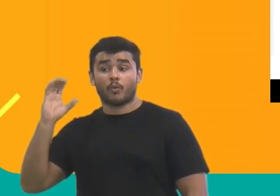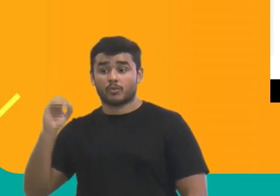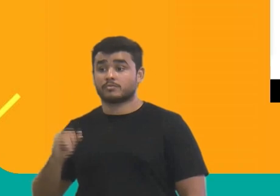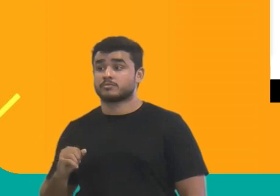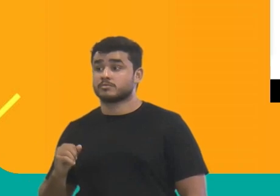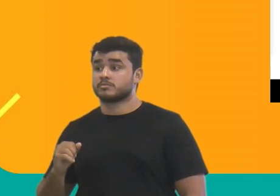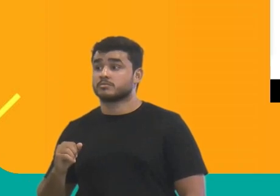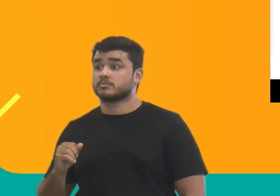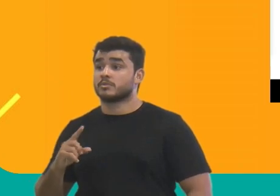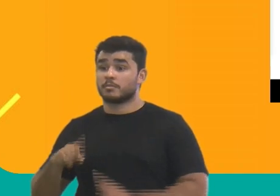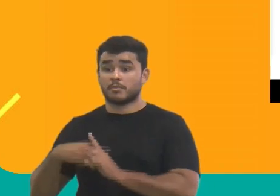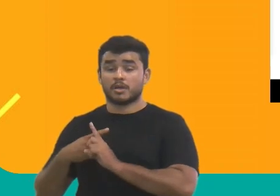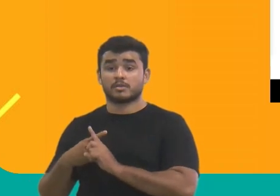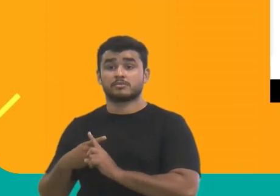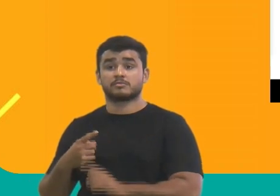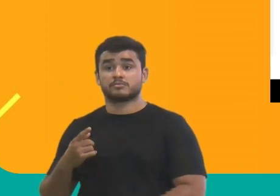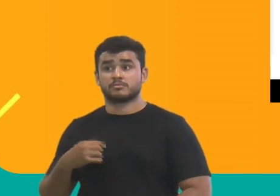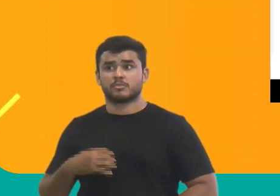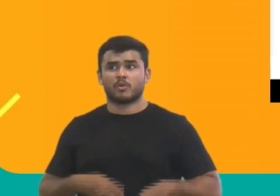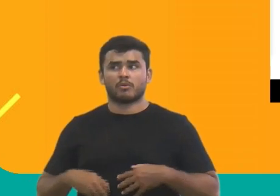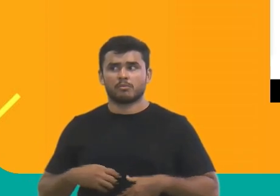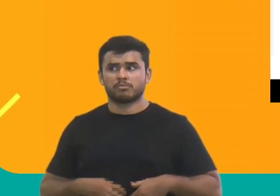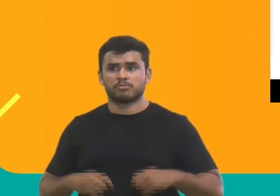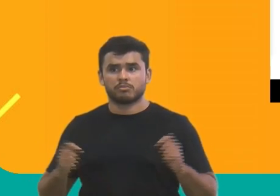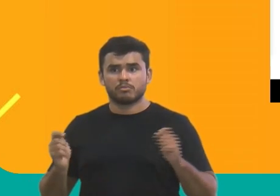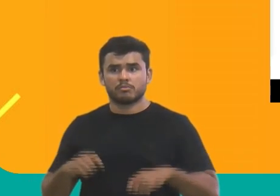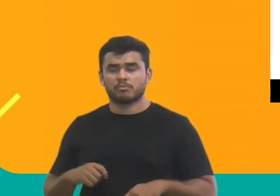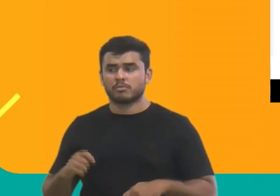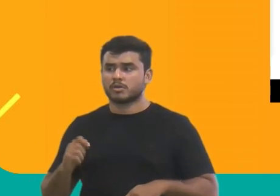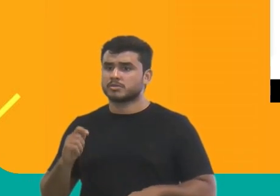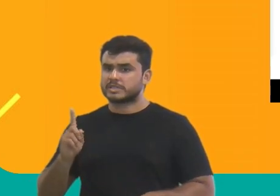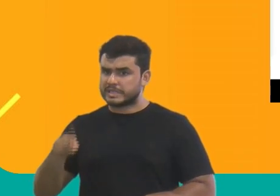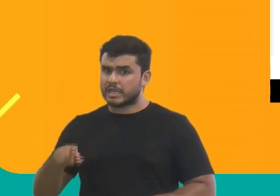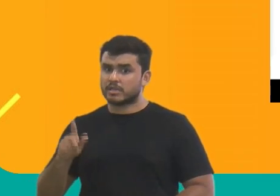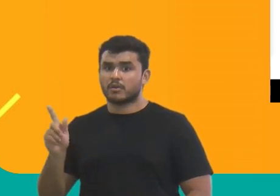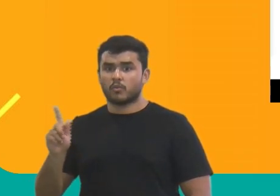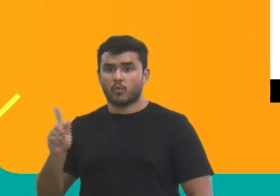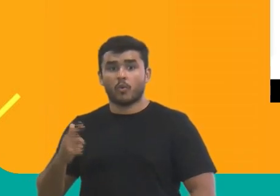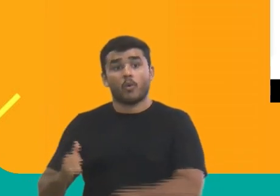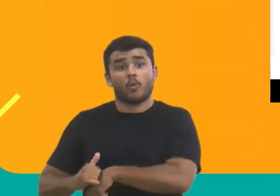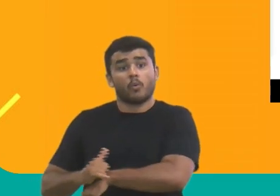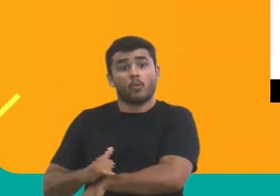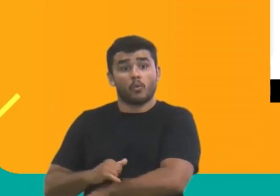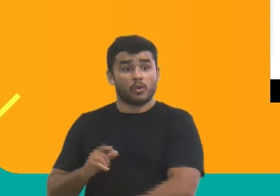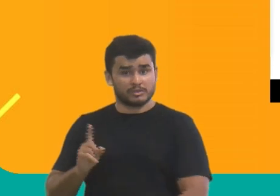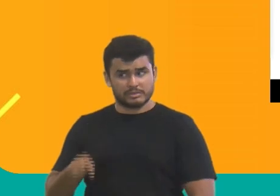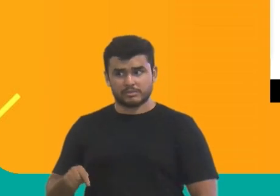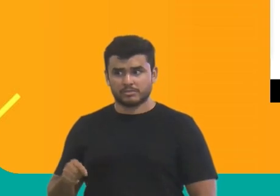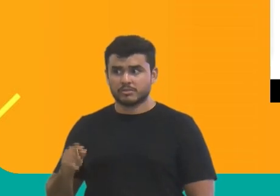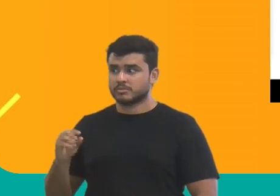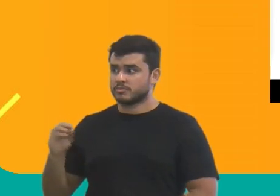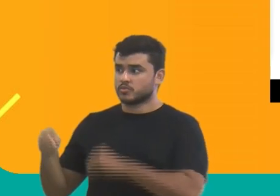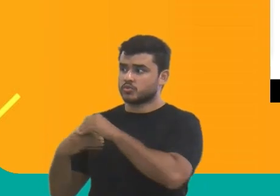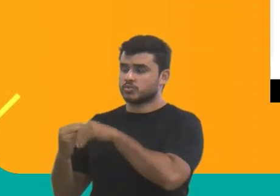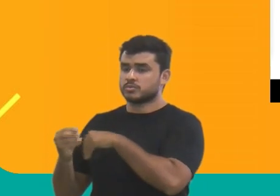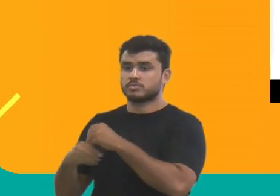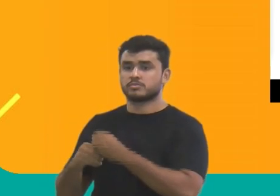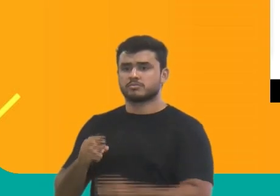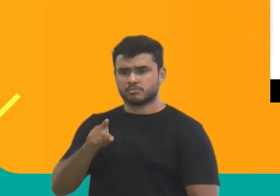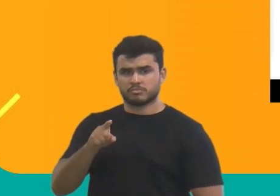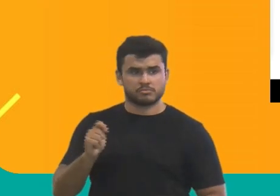gordura. Depende. Teu estômago está em condição de lidar com essa gordura? Né? Catarina, um